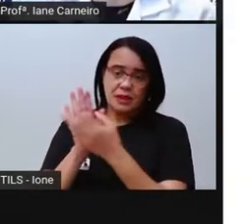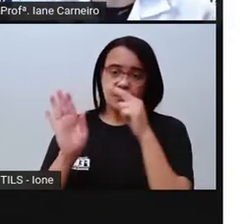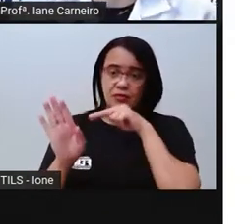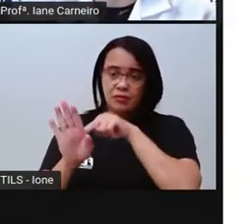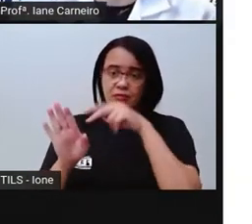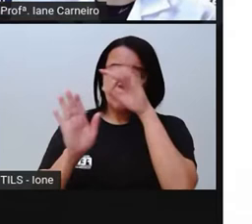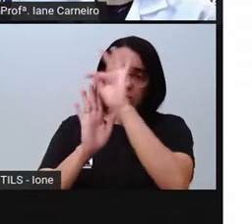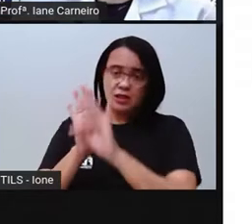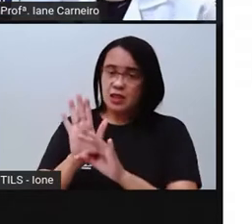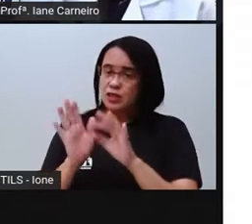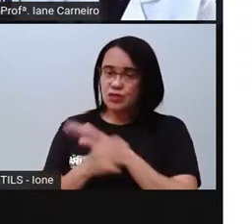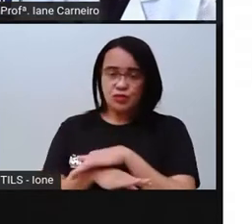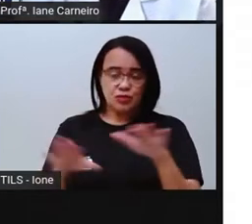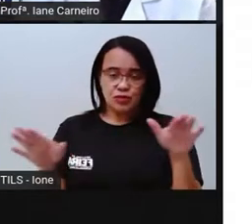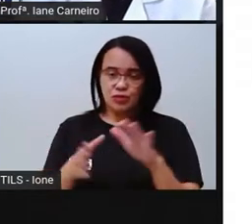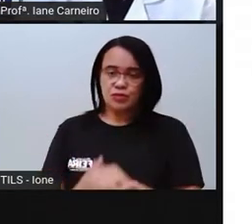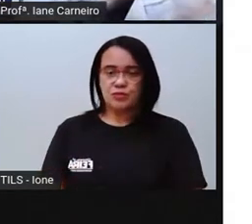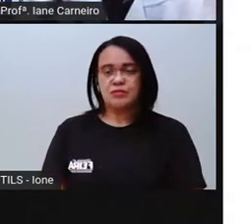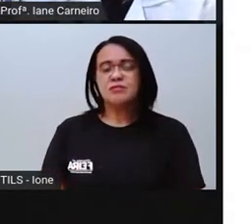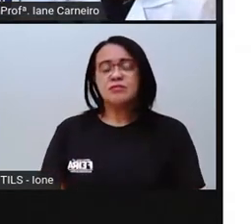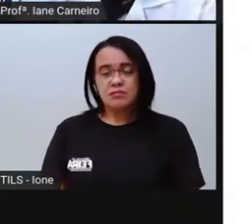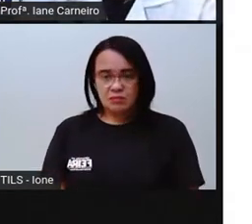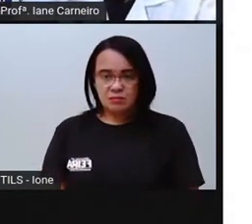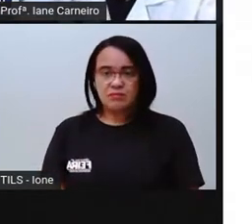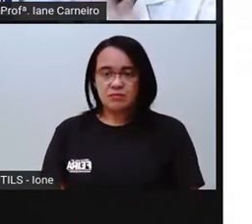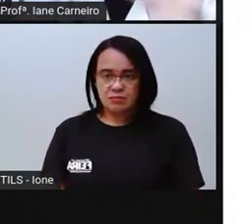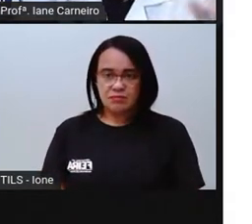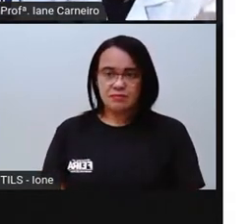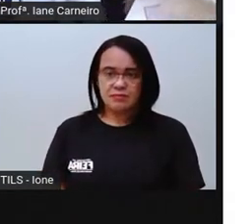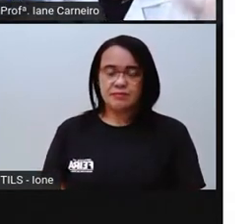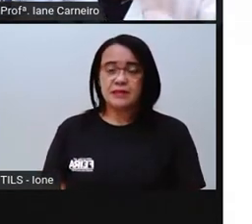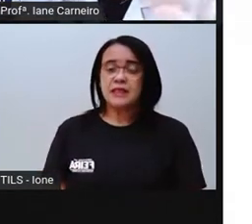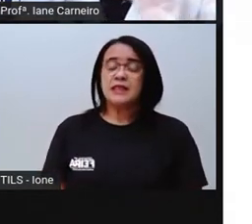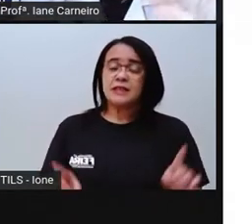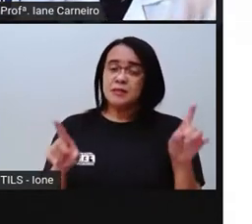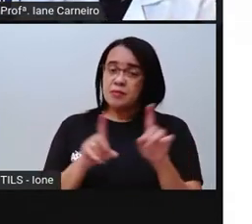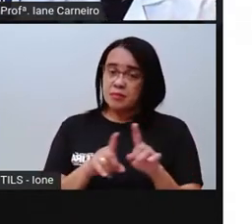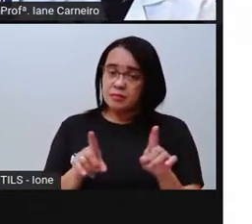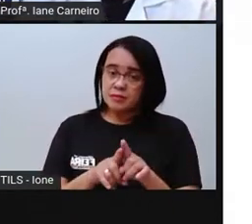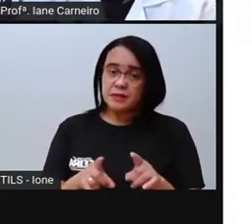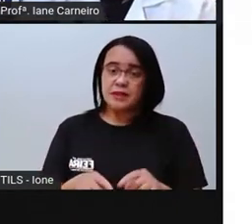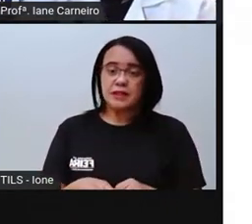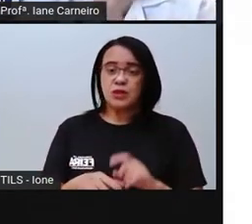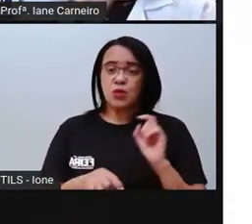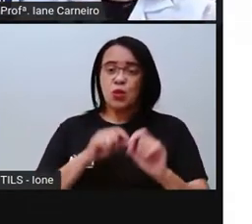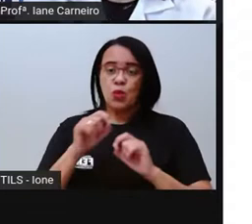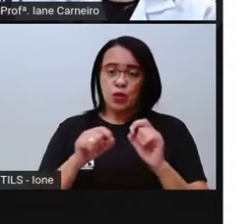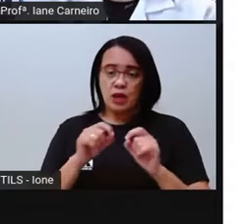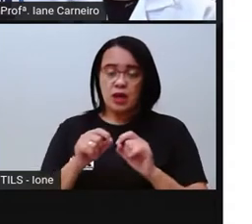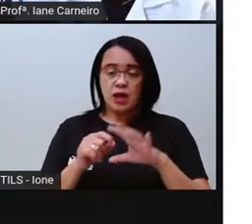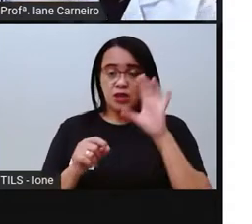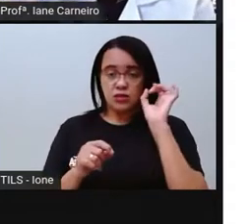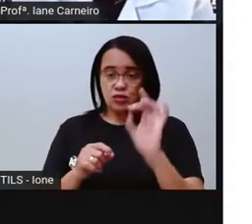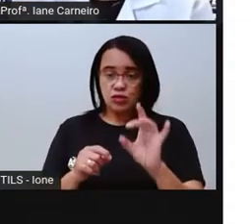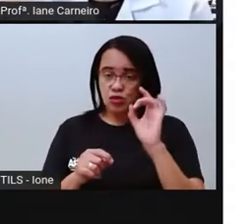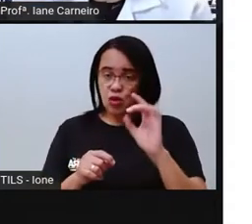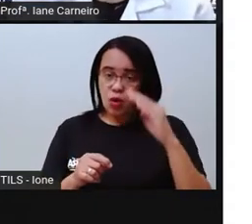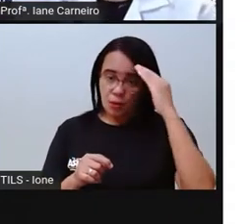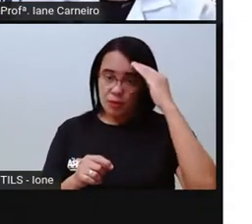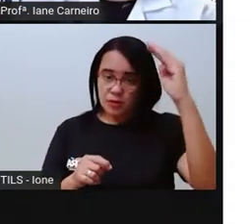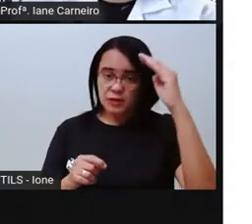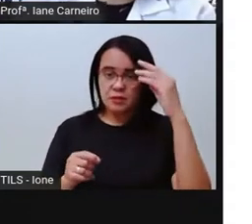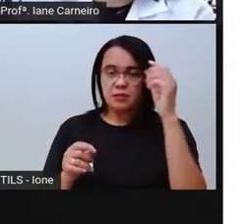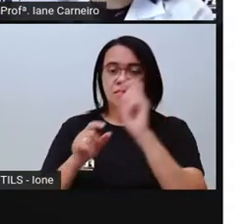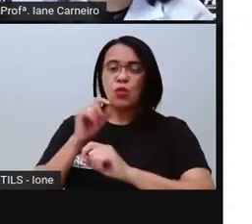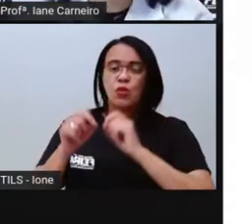dois lugares, certo? Então, além, né, não tem imagens, só tem imagem nesse livro, não tem textos